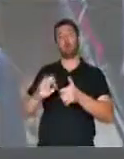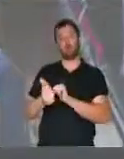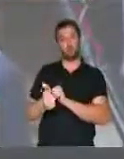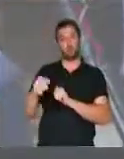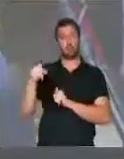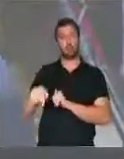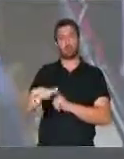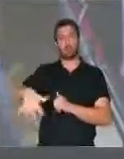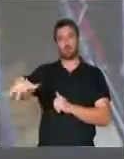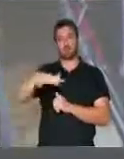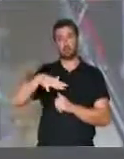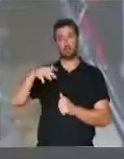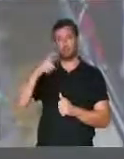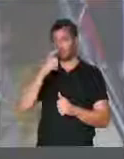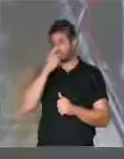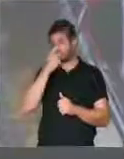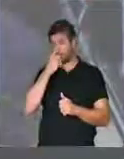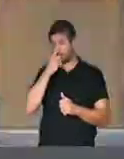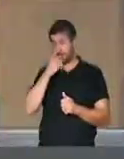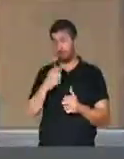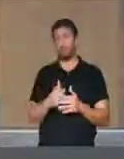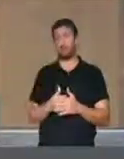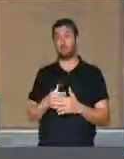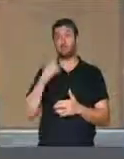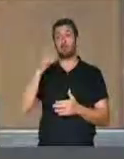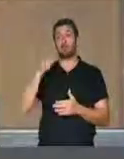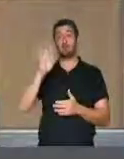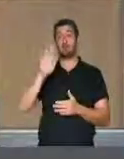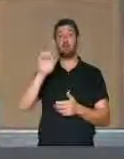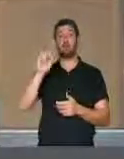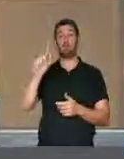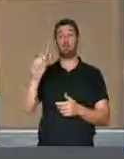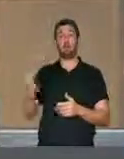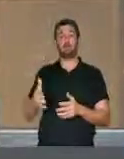Cairu e de toda a região. Deputado Fraga. Senhor presidente, queria